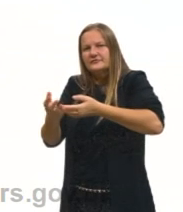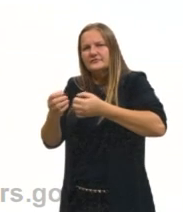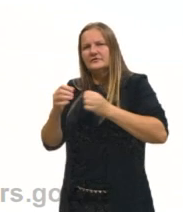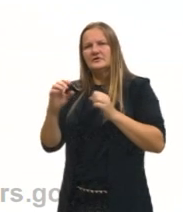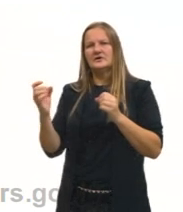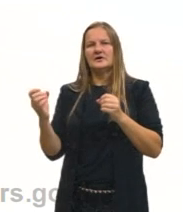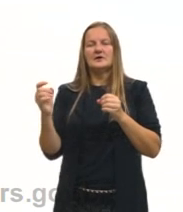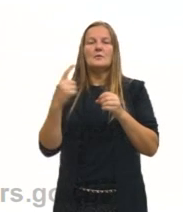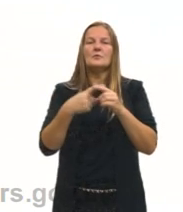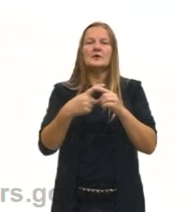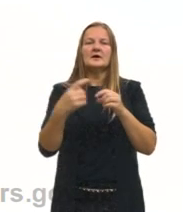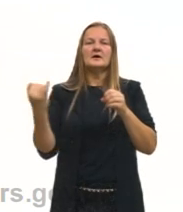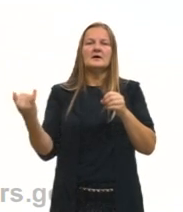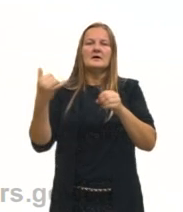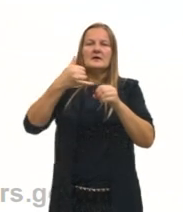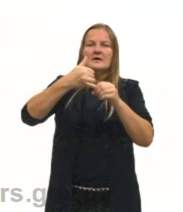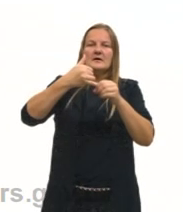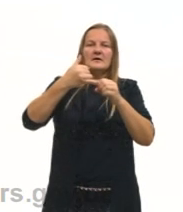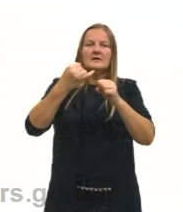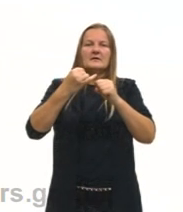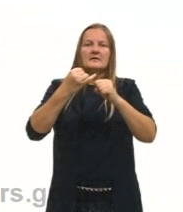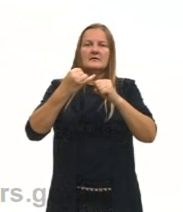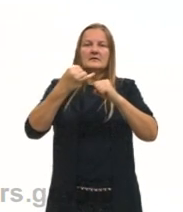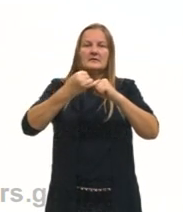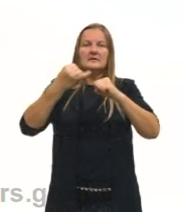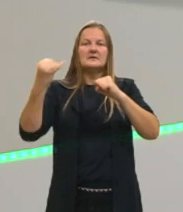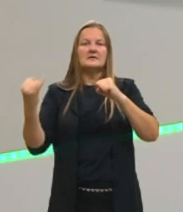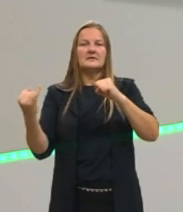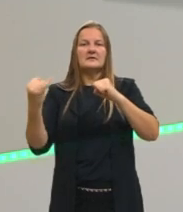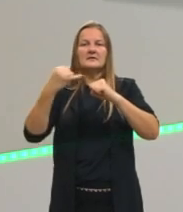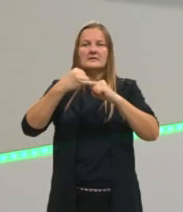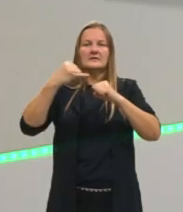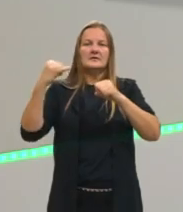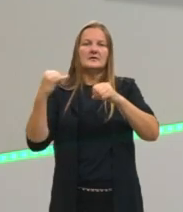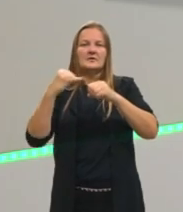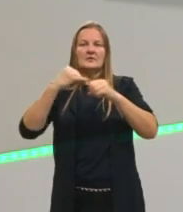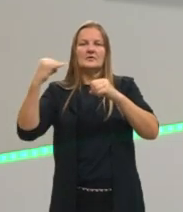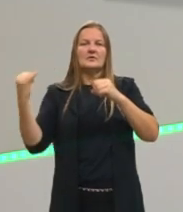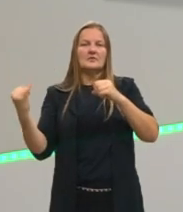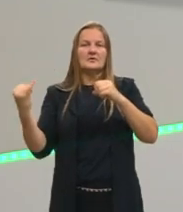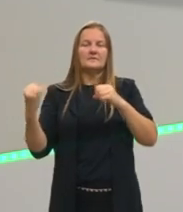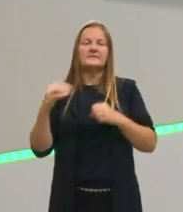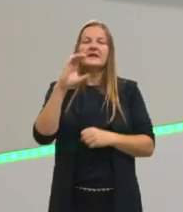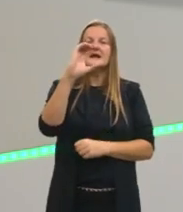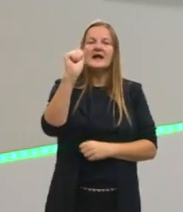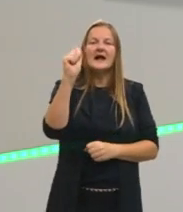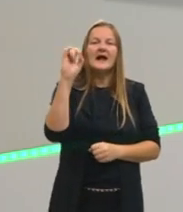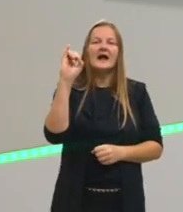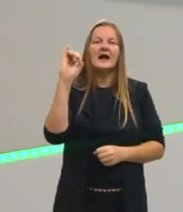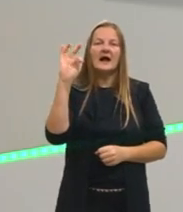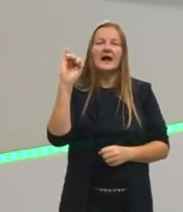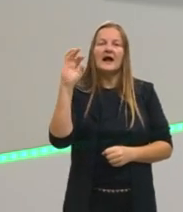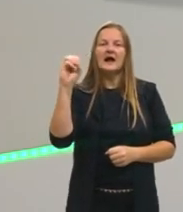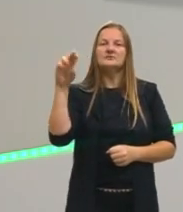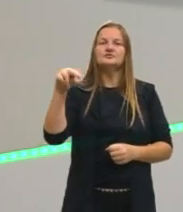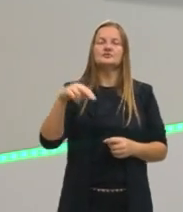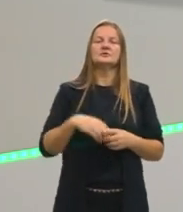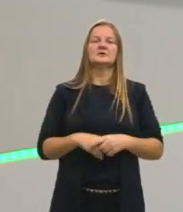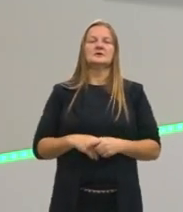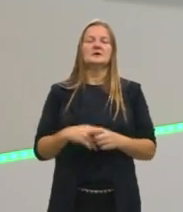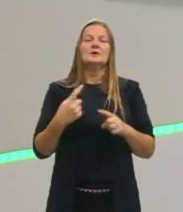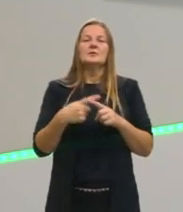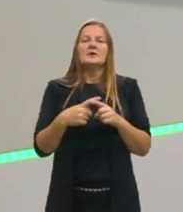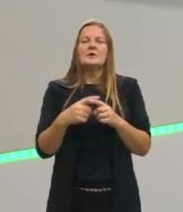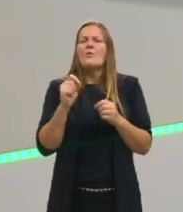cátions e dentro da Tabela Periódica a gente consegue entender quem vai se ligar com quem e quem não se consegue se ligar tá